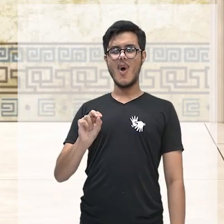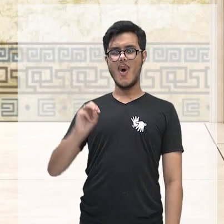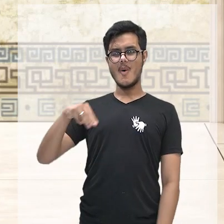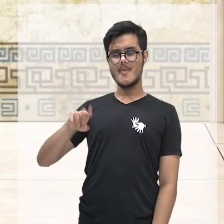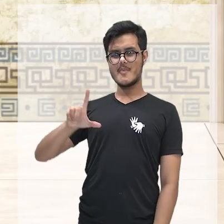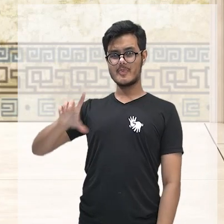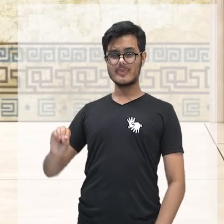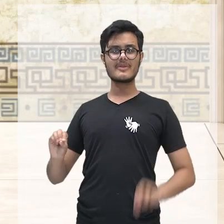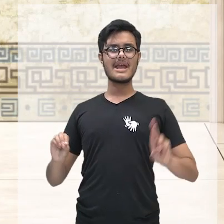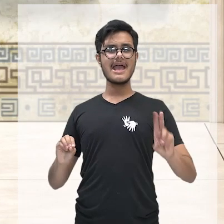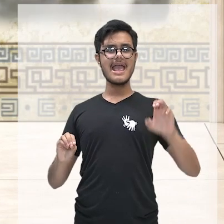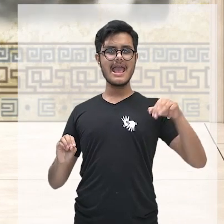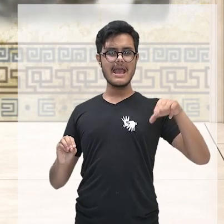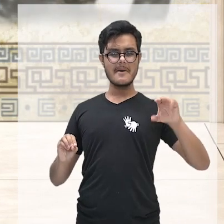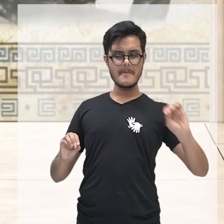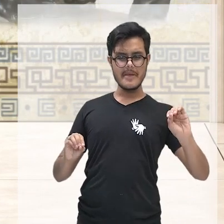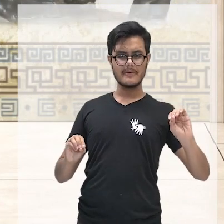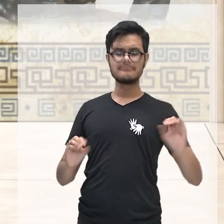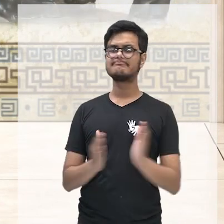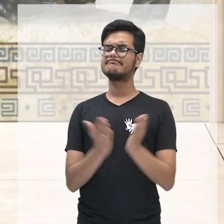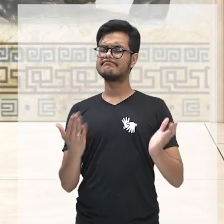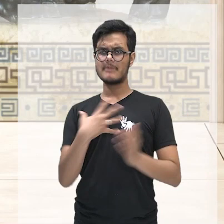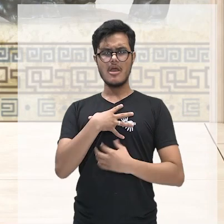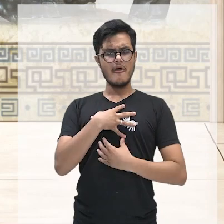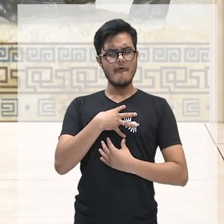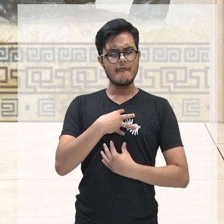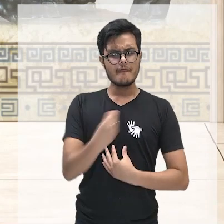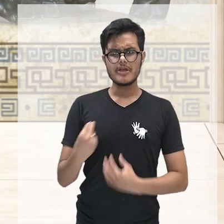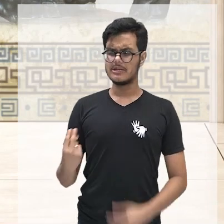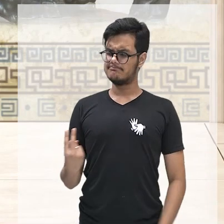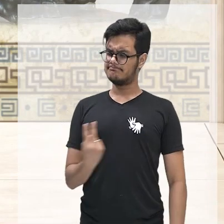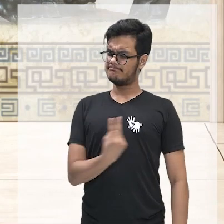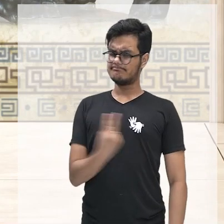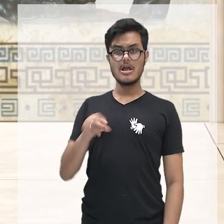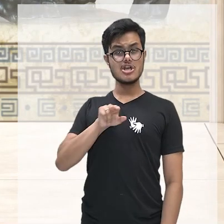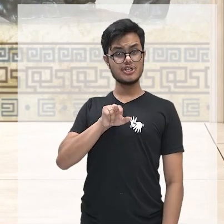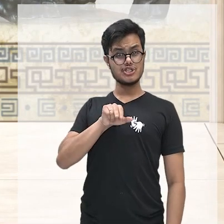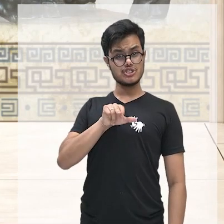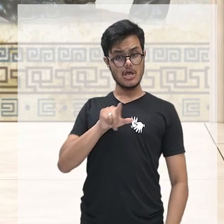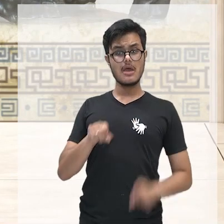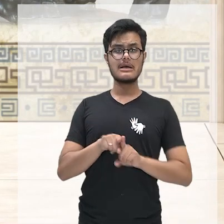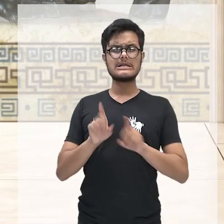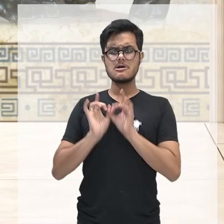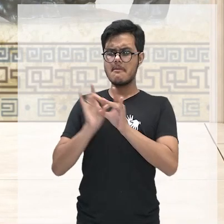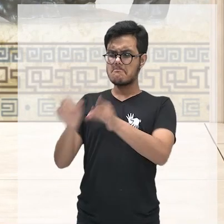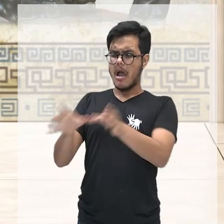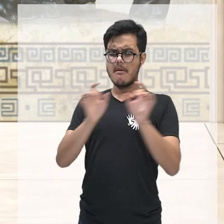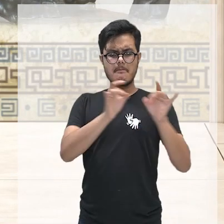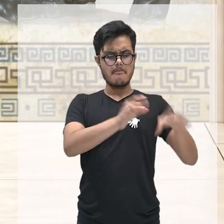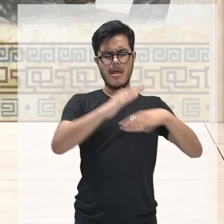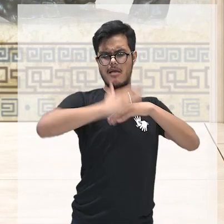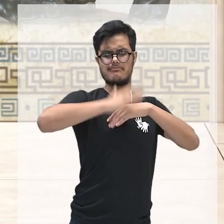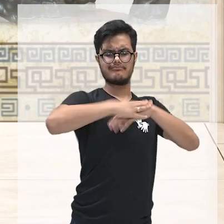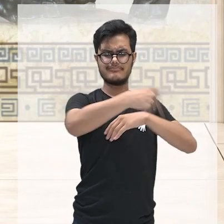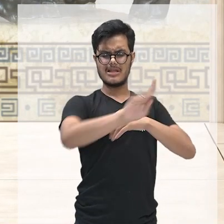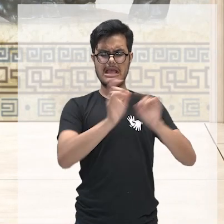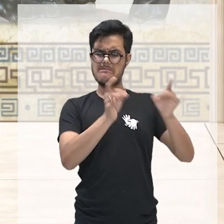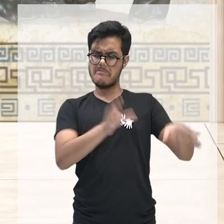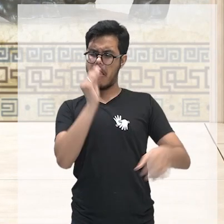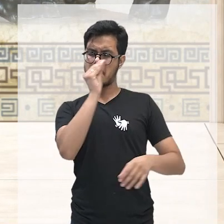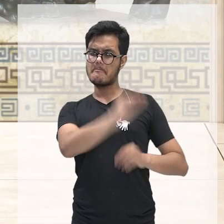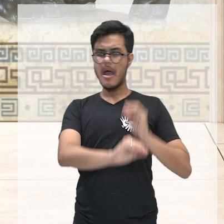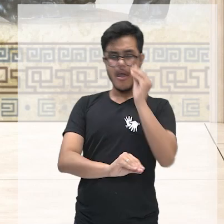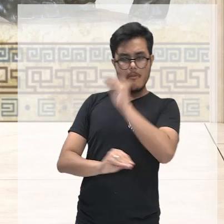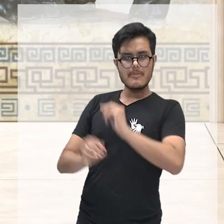Remo Rômulo e Remo foram dois irmãos gêmeos que foram jogados à própria sorte nas